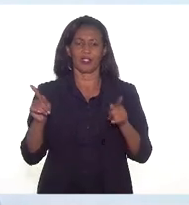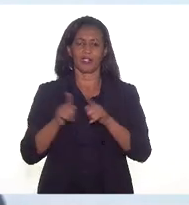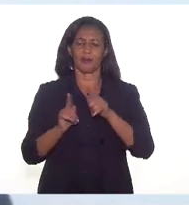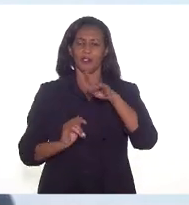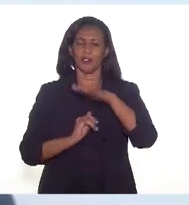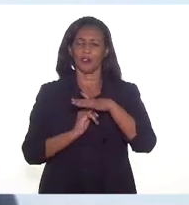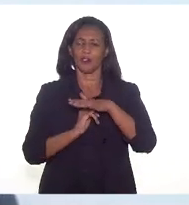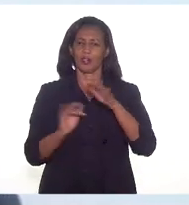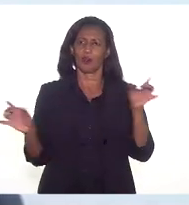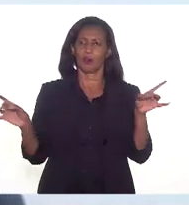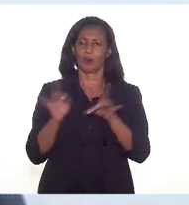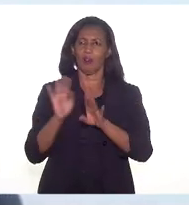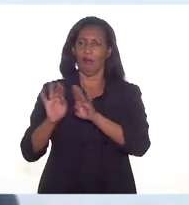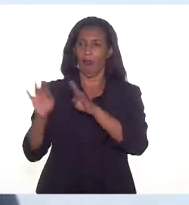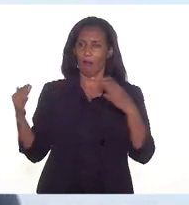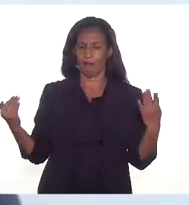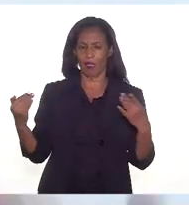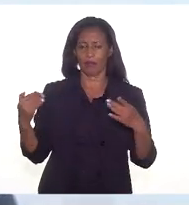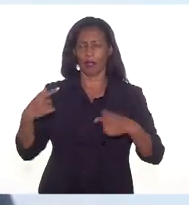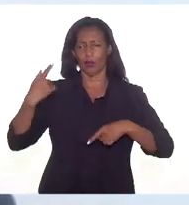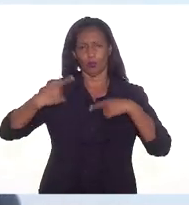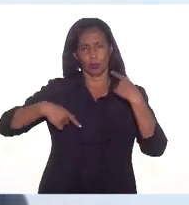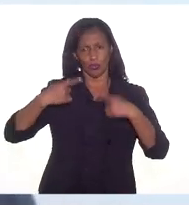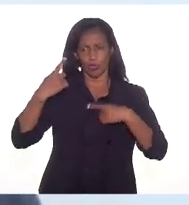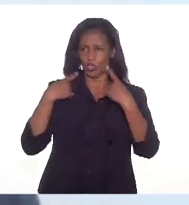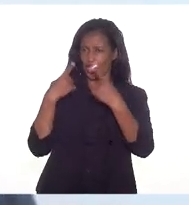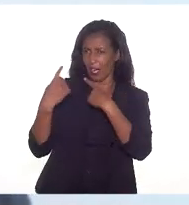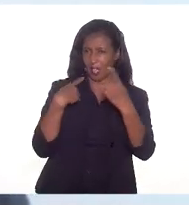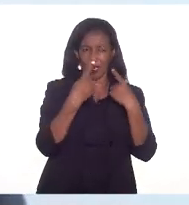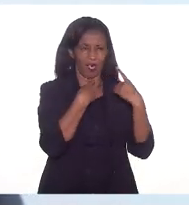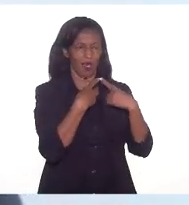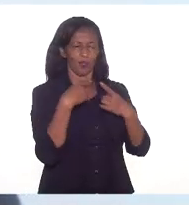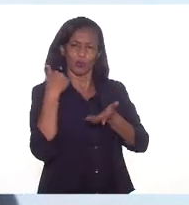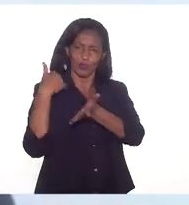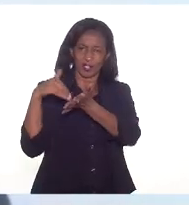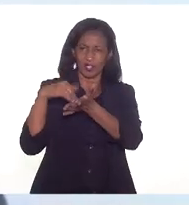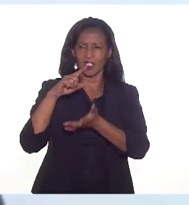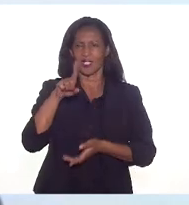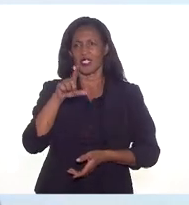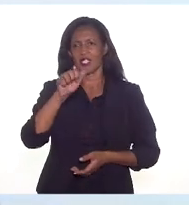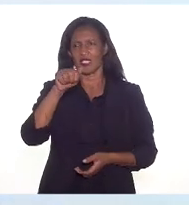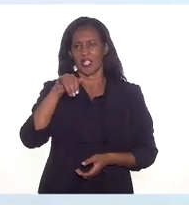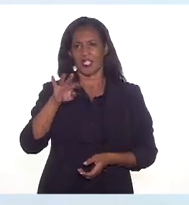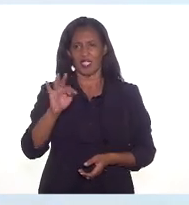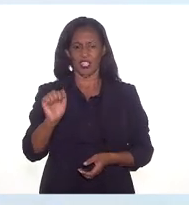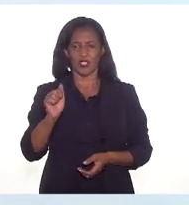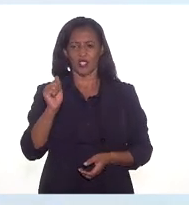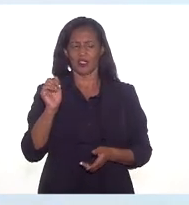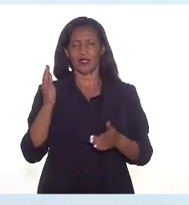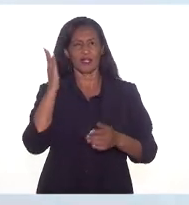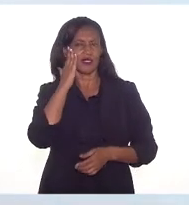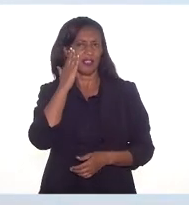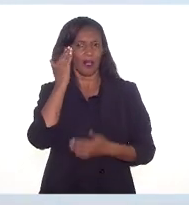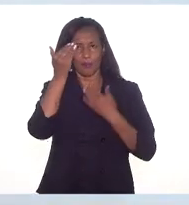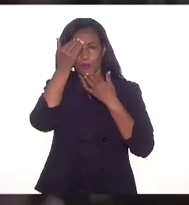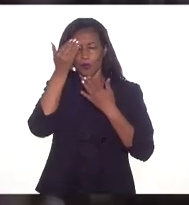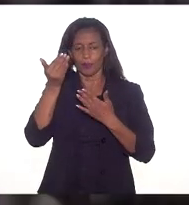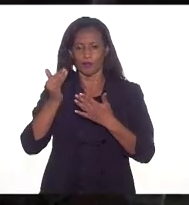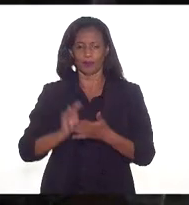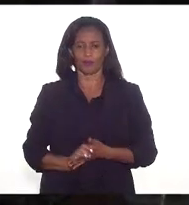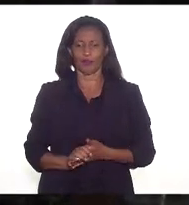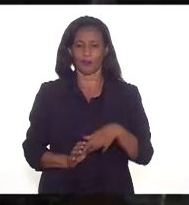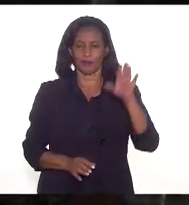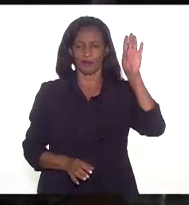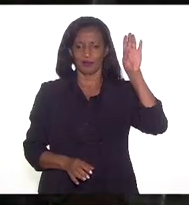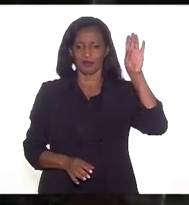está completamente aberta ao diálogo, isso o secretário Zanit sabe melhor do que ninguém. Muito obrigado, senhor presidente. Presidente,